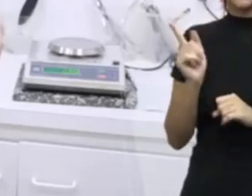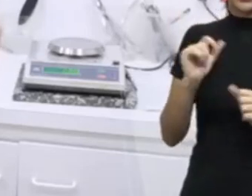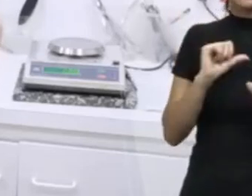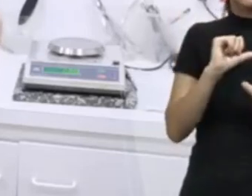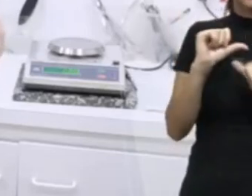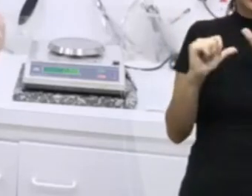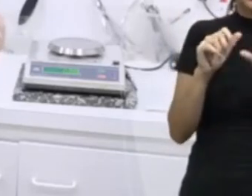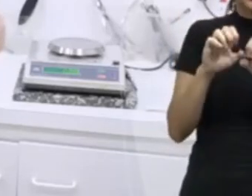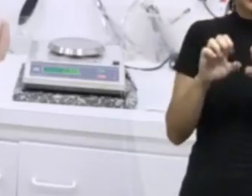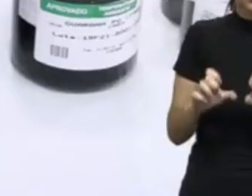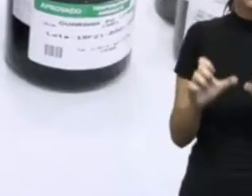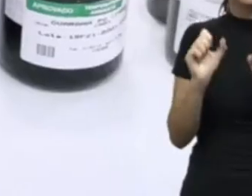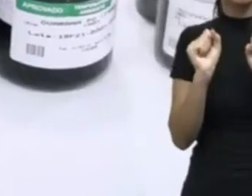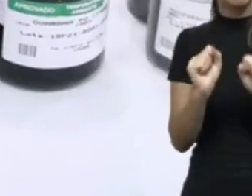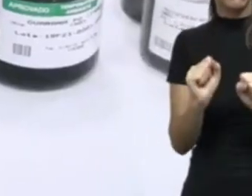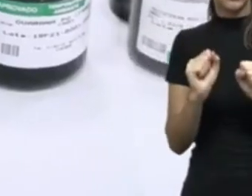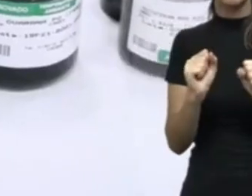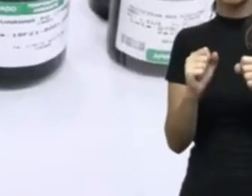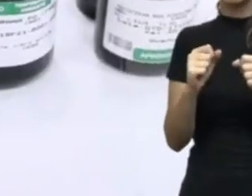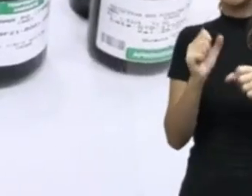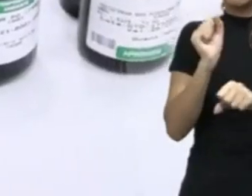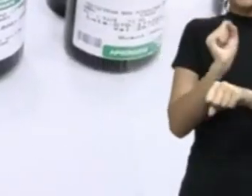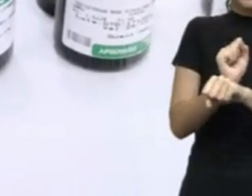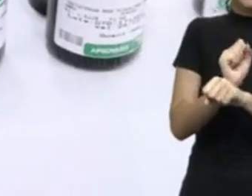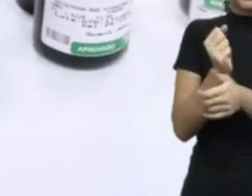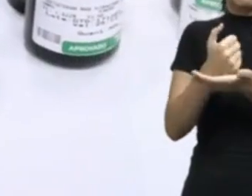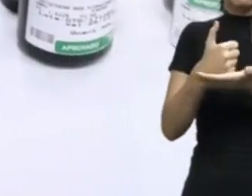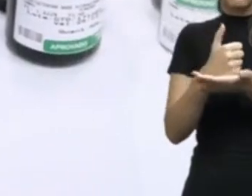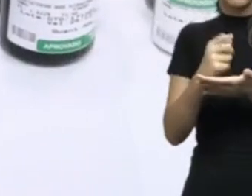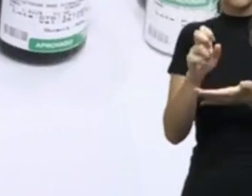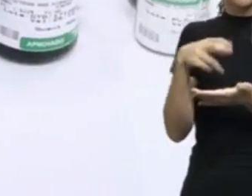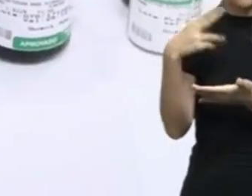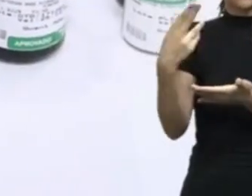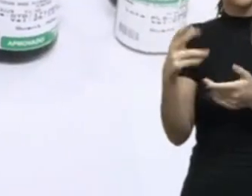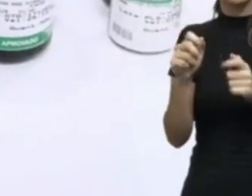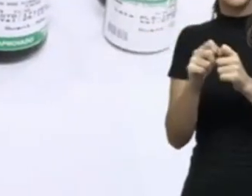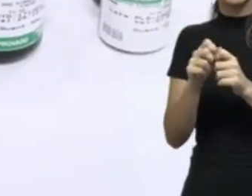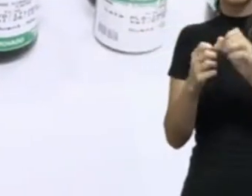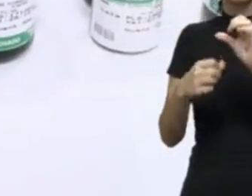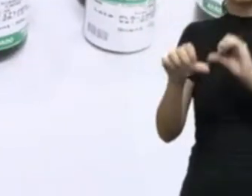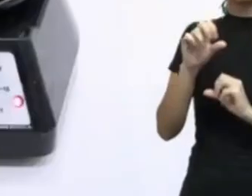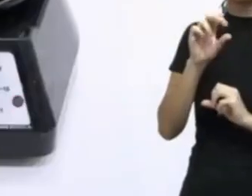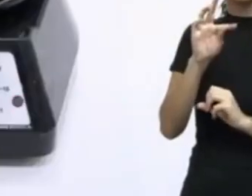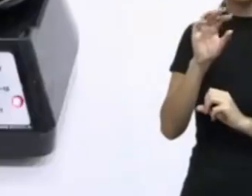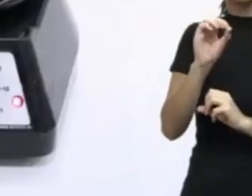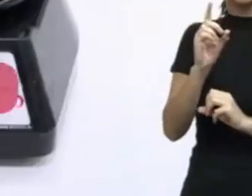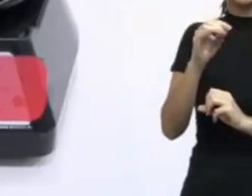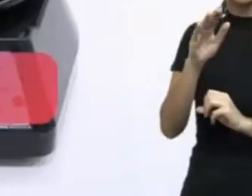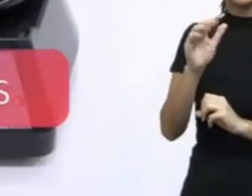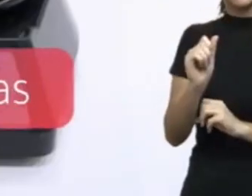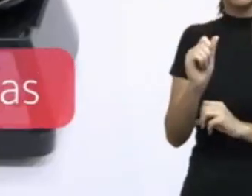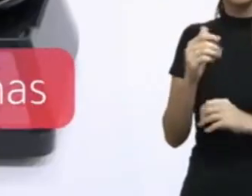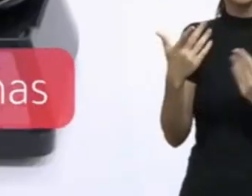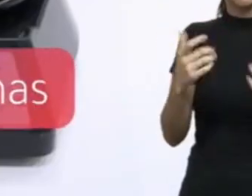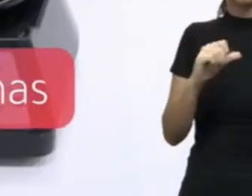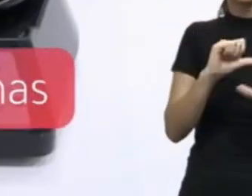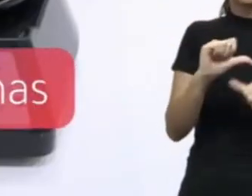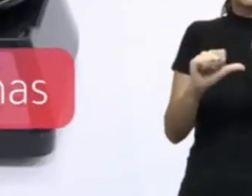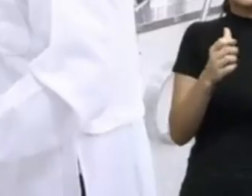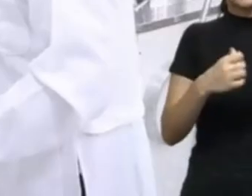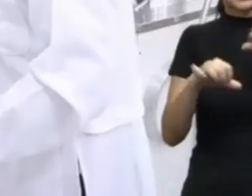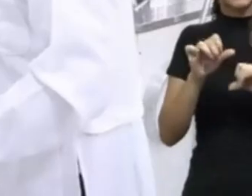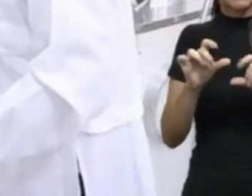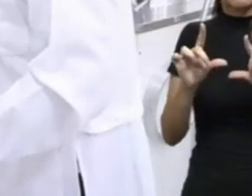de estrutura química pode inativar esse fármaco ou até mesmo formar uma substância tóxica. Então, mudanças químicas